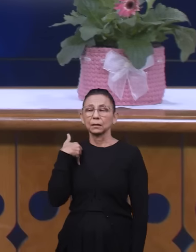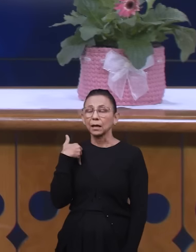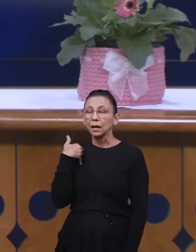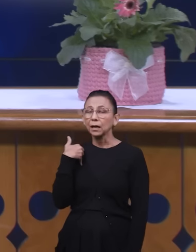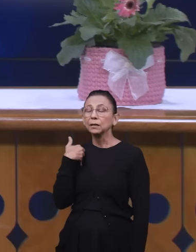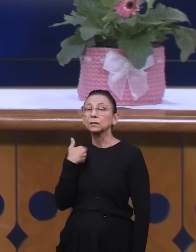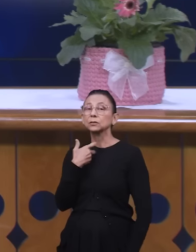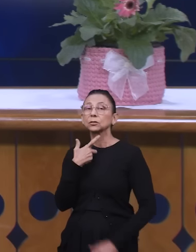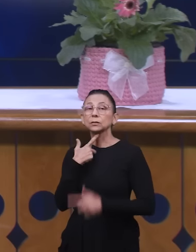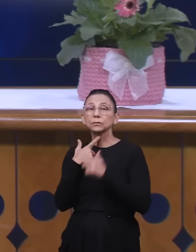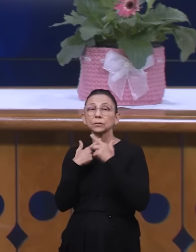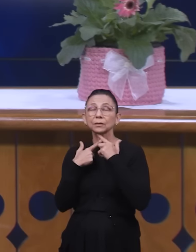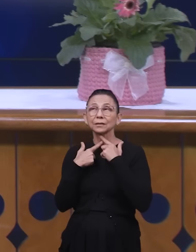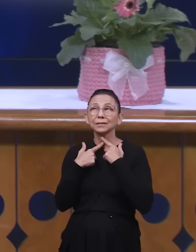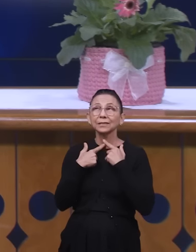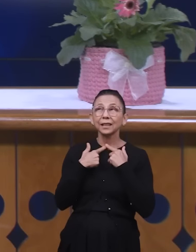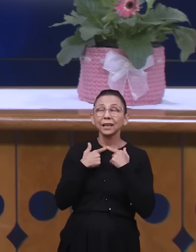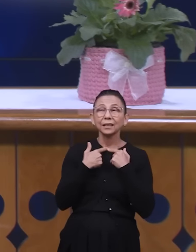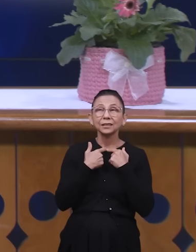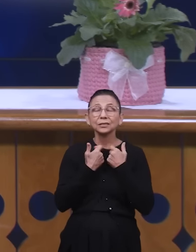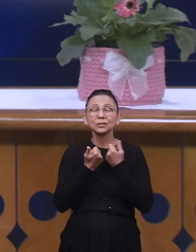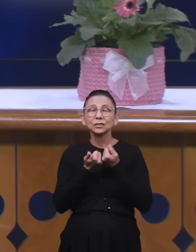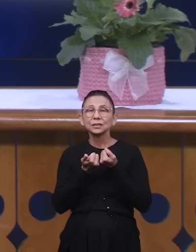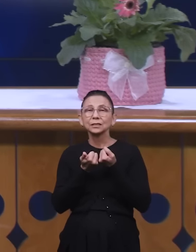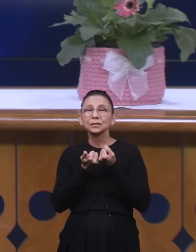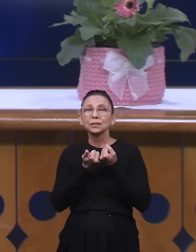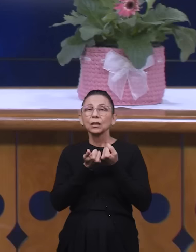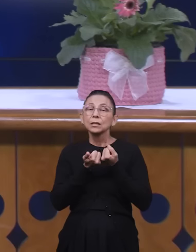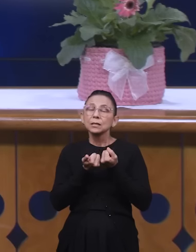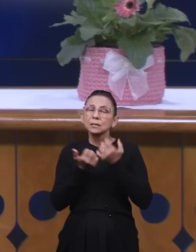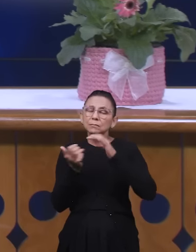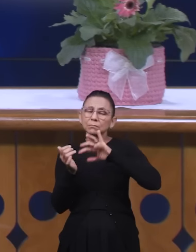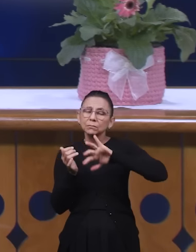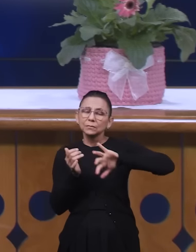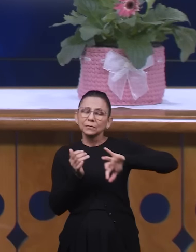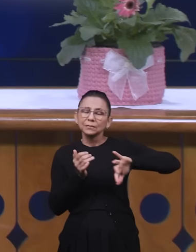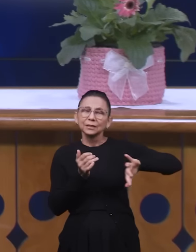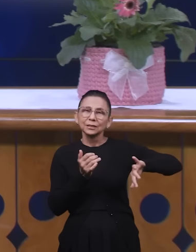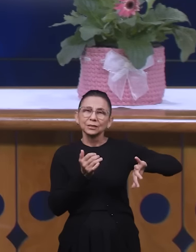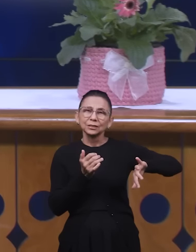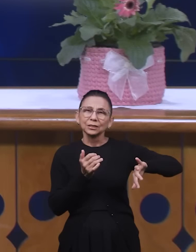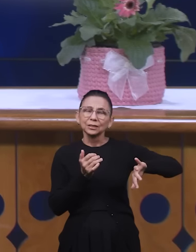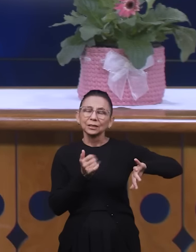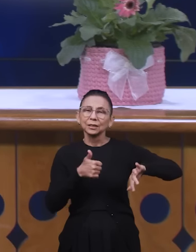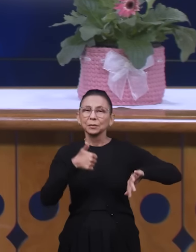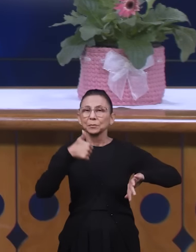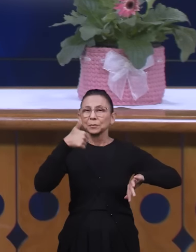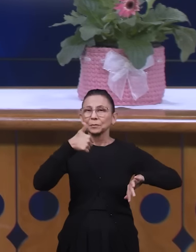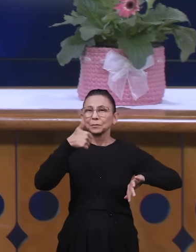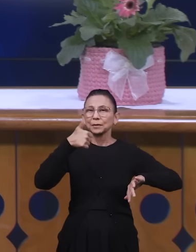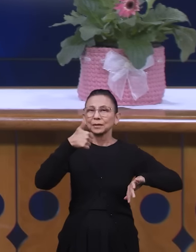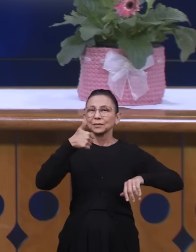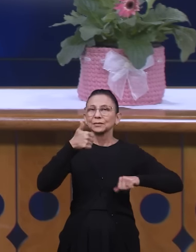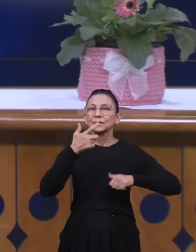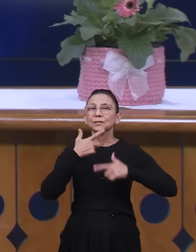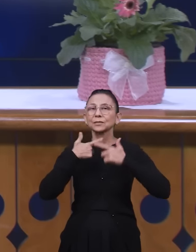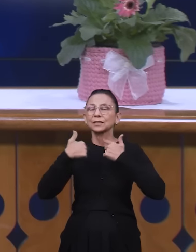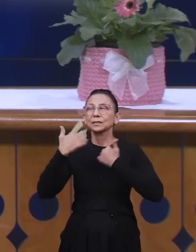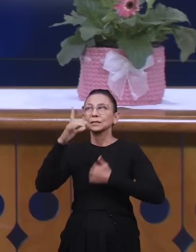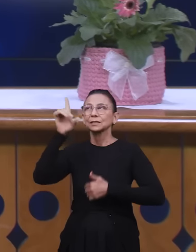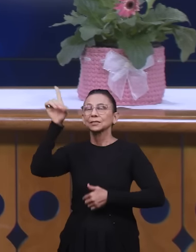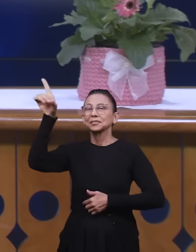o nosso querer em segundo plano na nossa vida. Em primeiro está